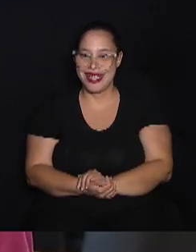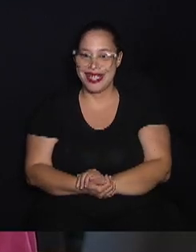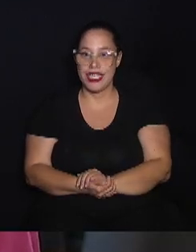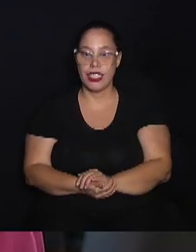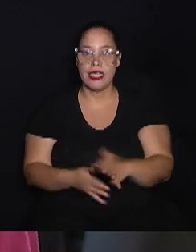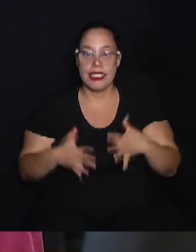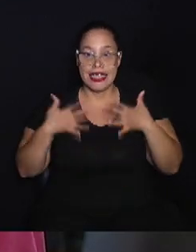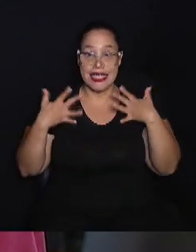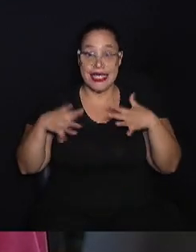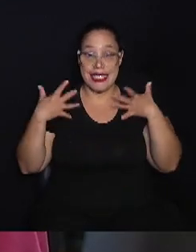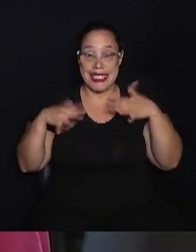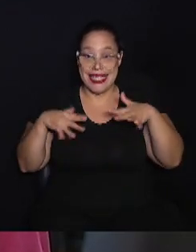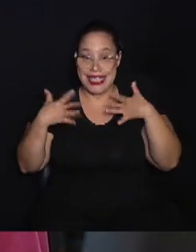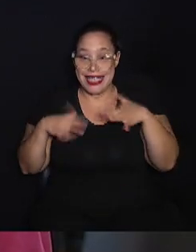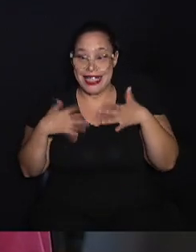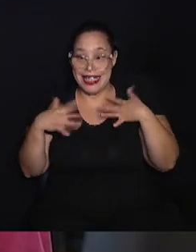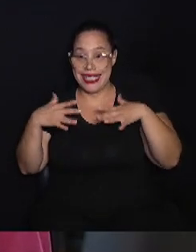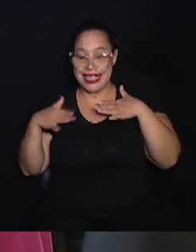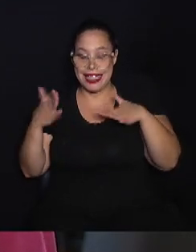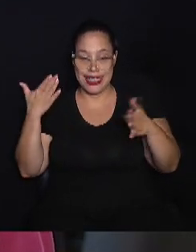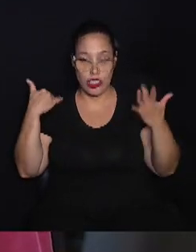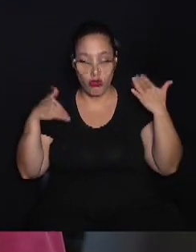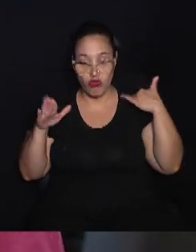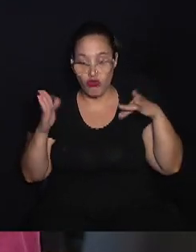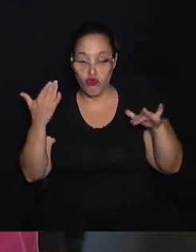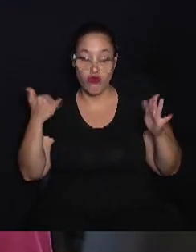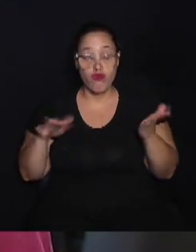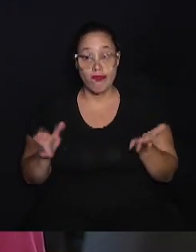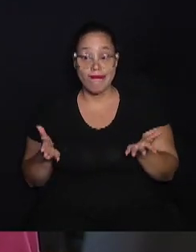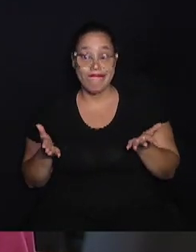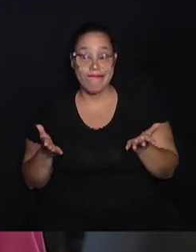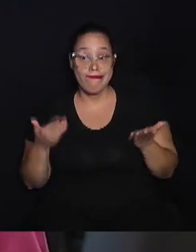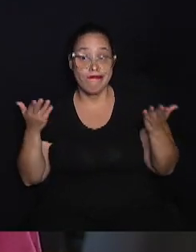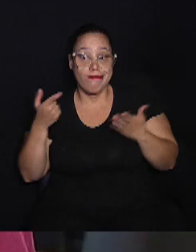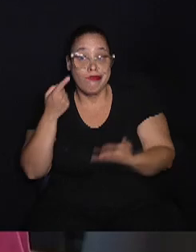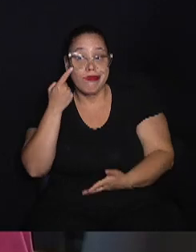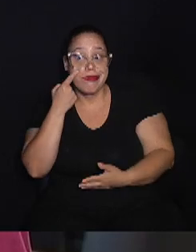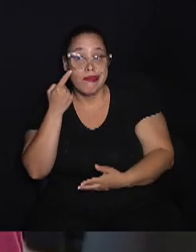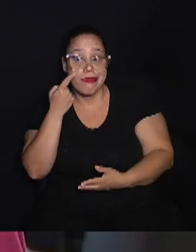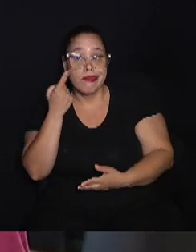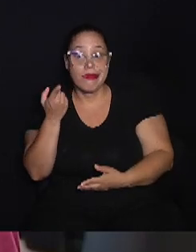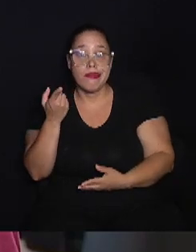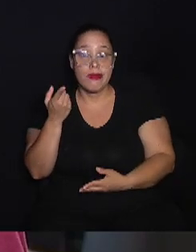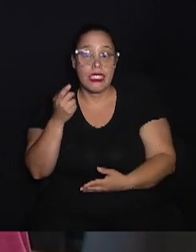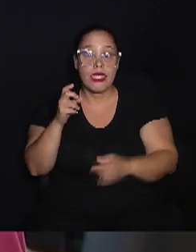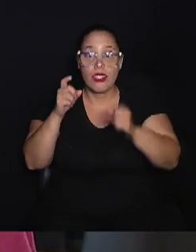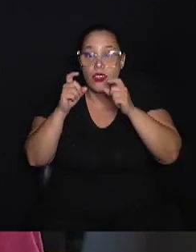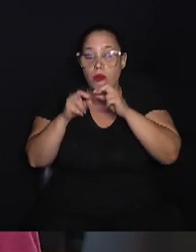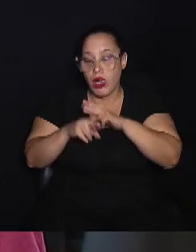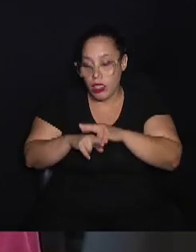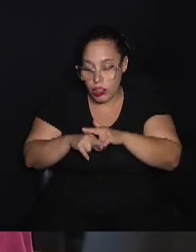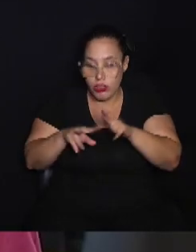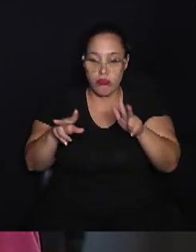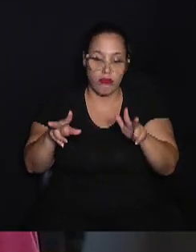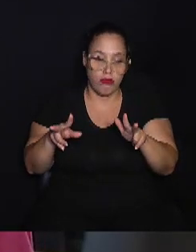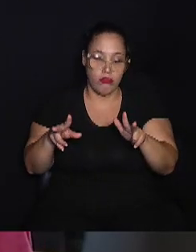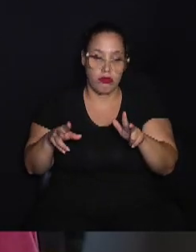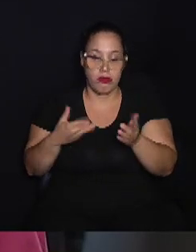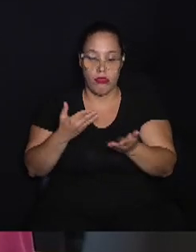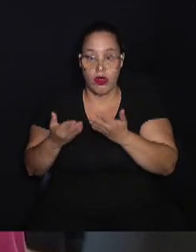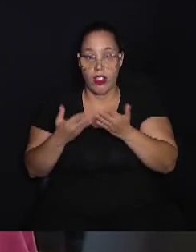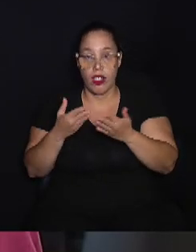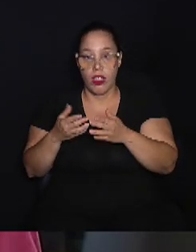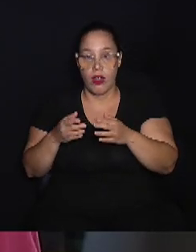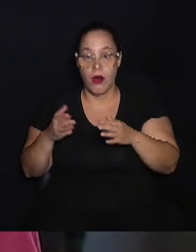entusiasmados porque é um passeio Como que se fala que hoje eles viram coisas mais diferentes que não tem a ver com